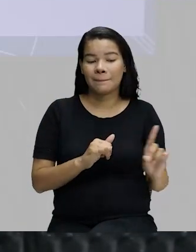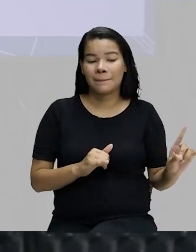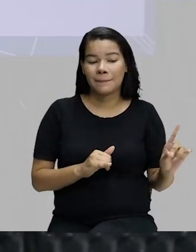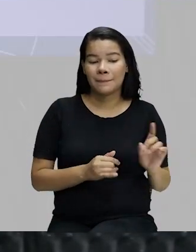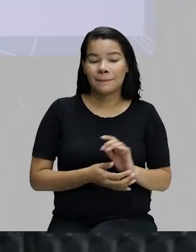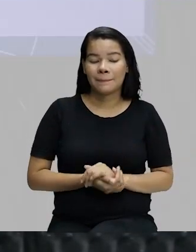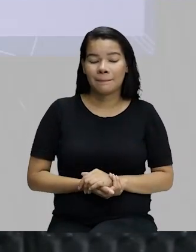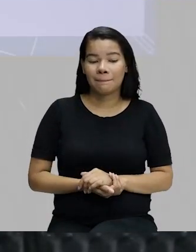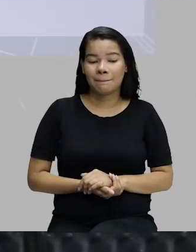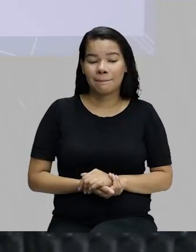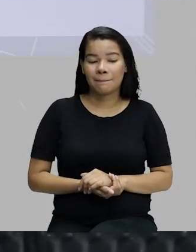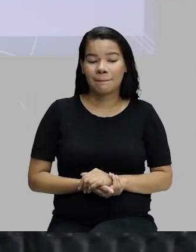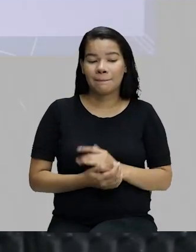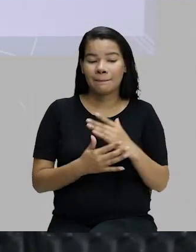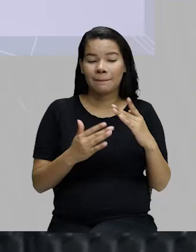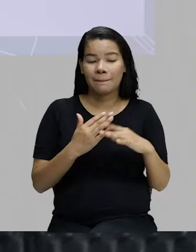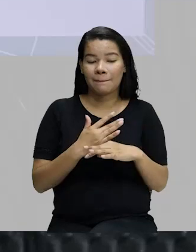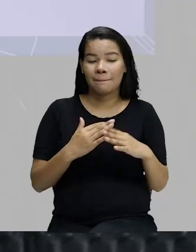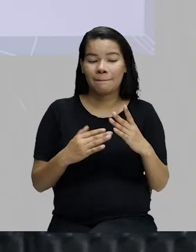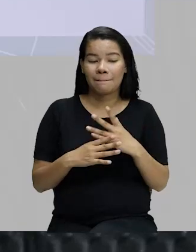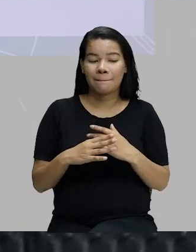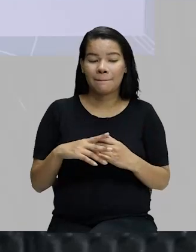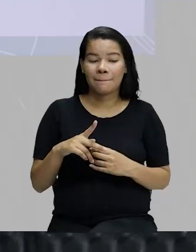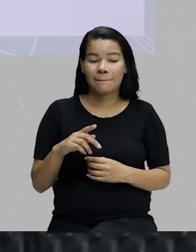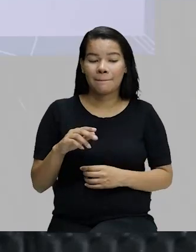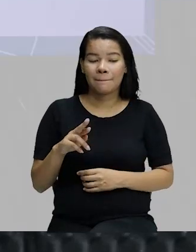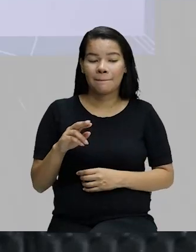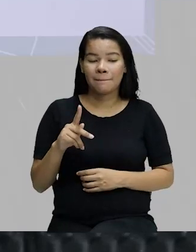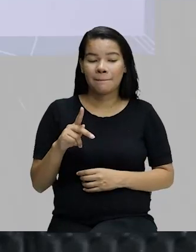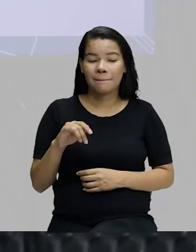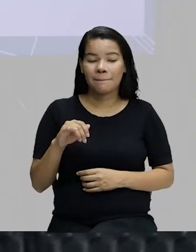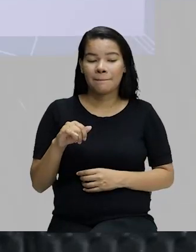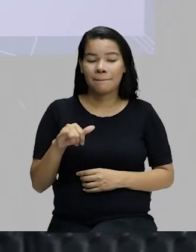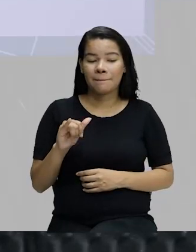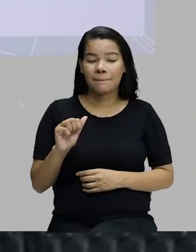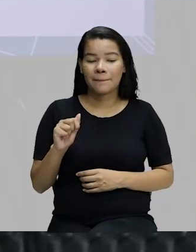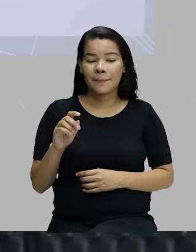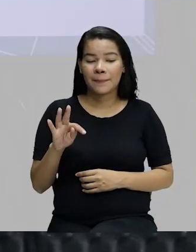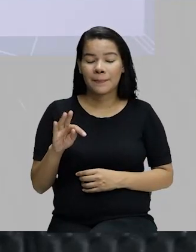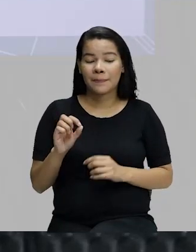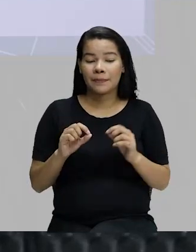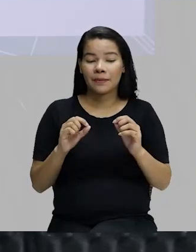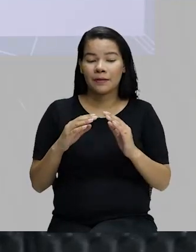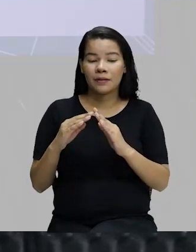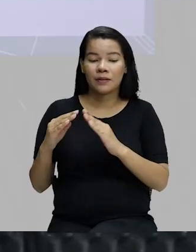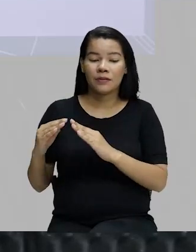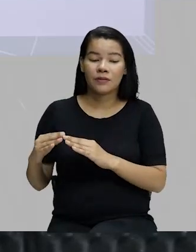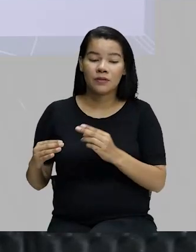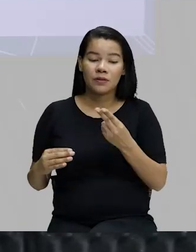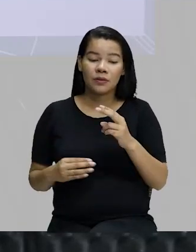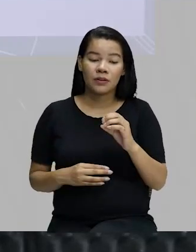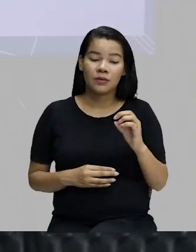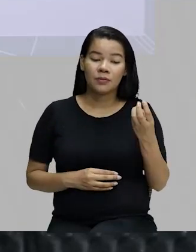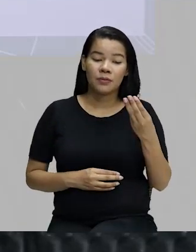nuclear. E a cidade de Pripyat, que abrigava 50 mil pessoas na época do acidente,